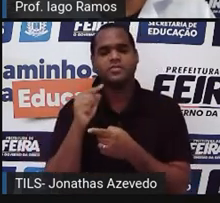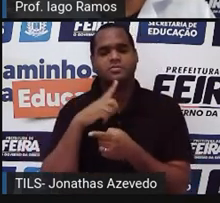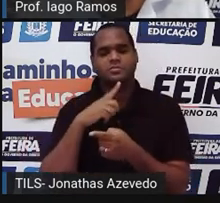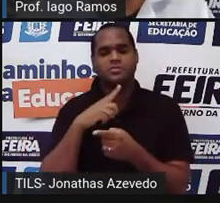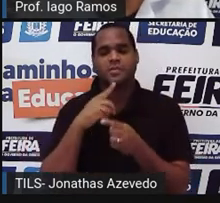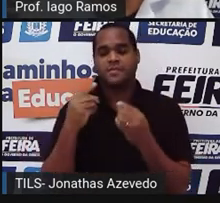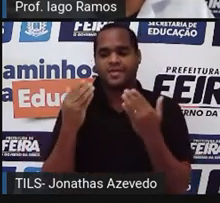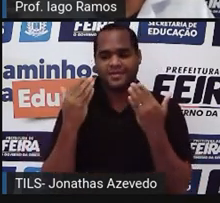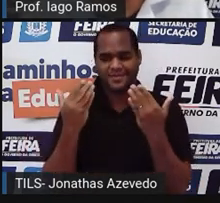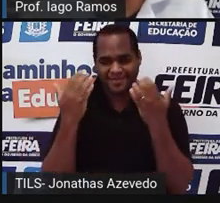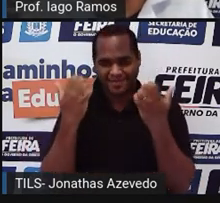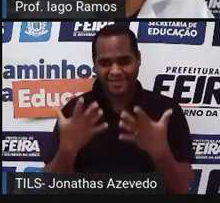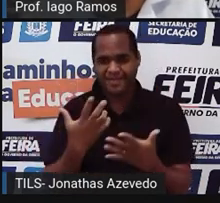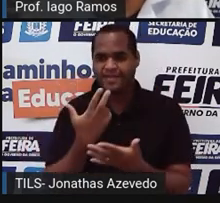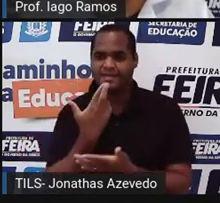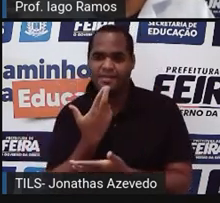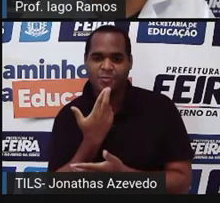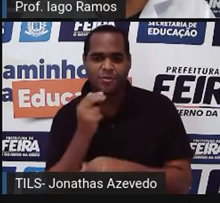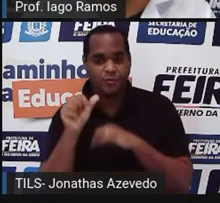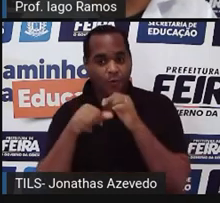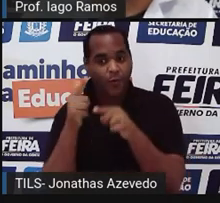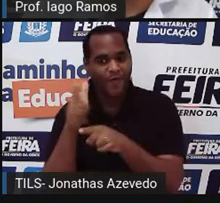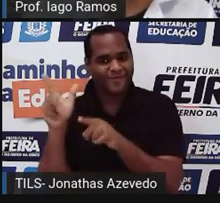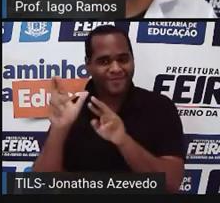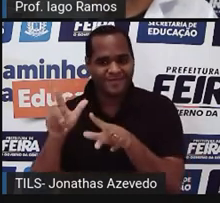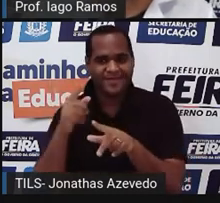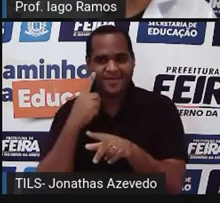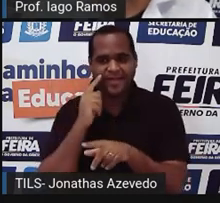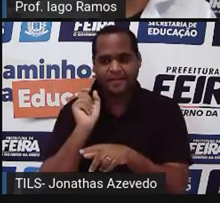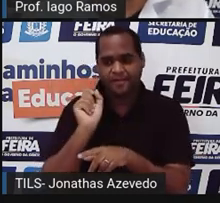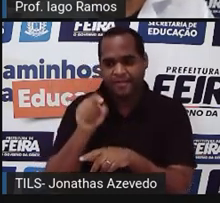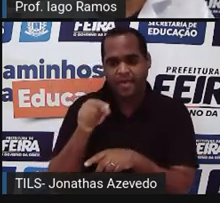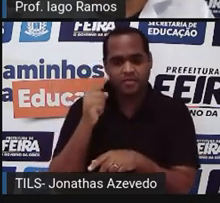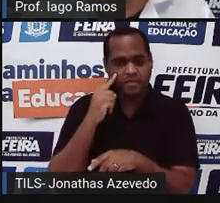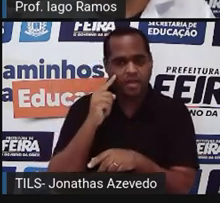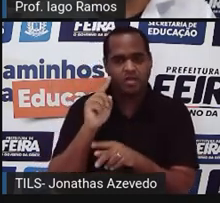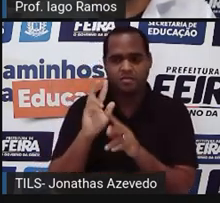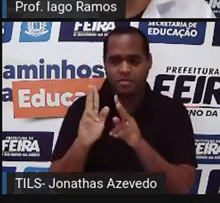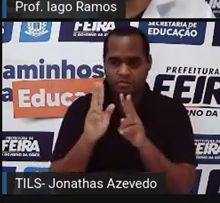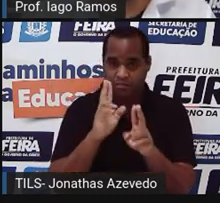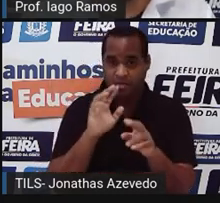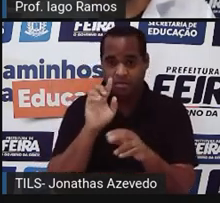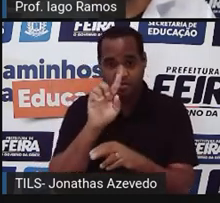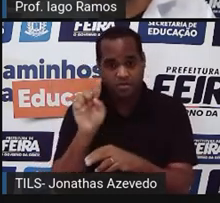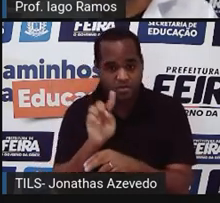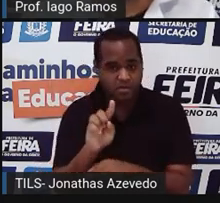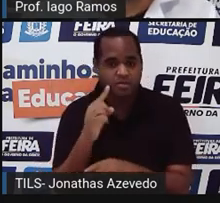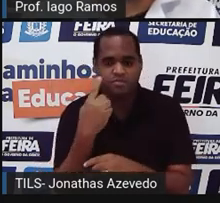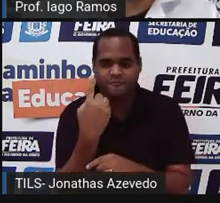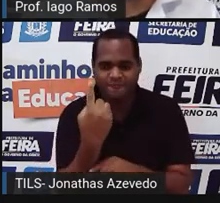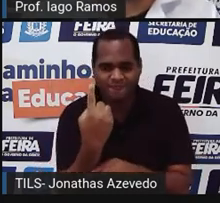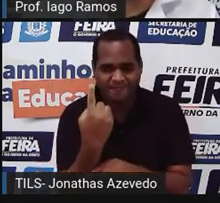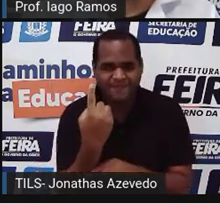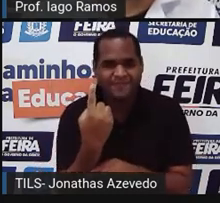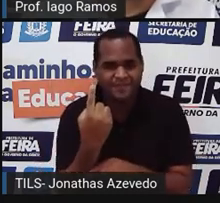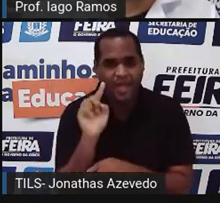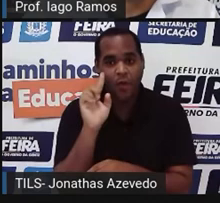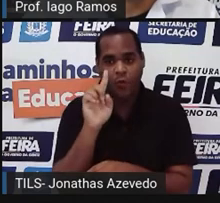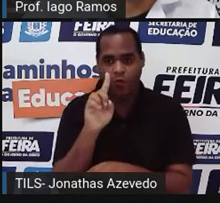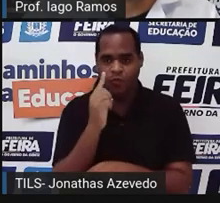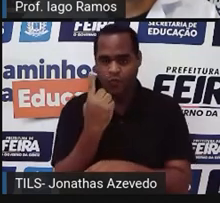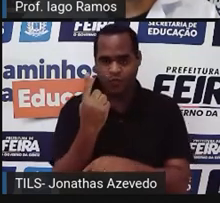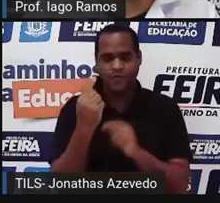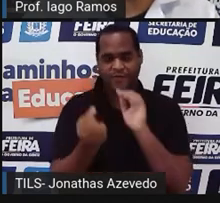corresponde na outra, né, é aquele pontinho ali onde bateu a seta, que foi o ponto Z1. O ponto é 1 na